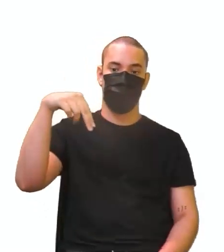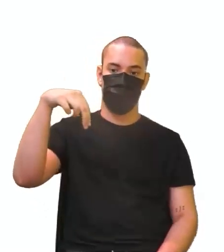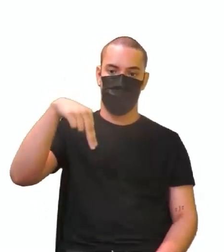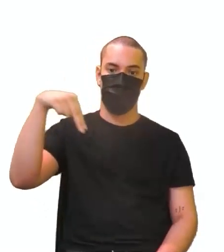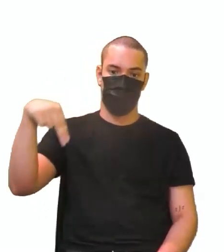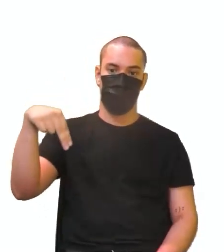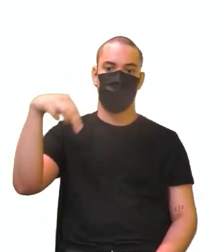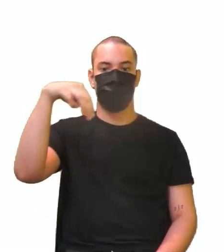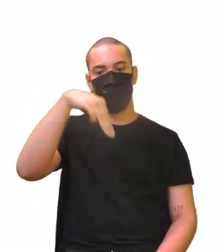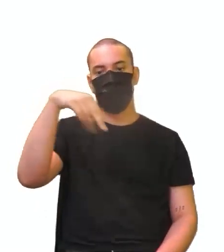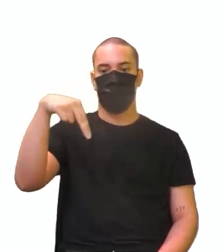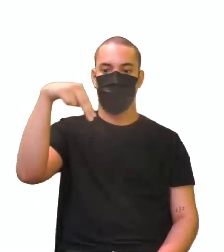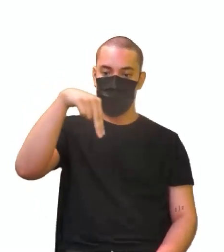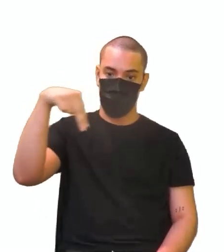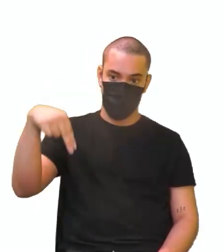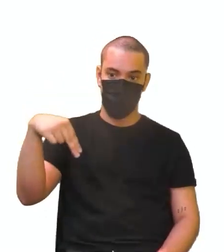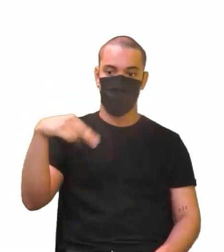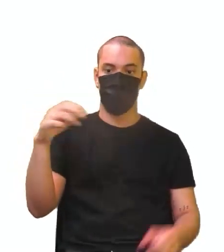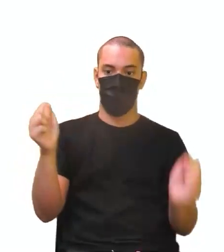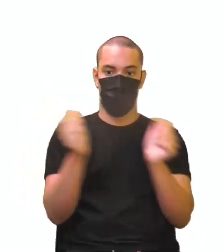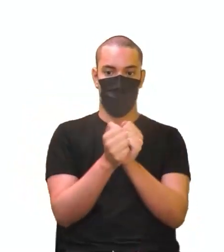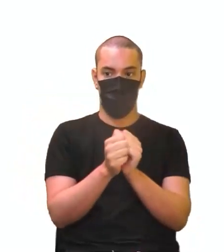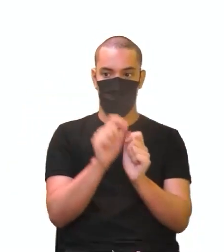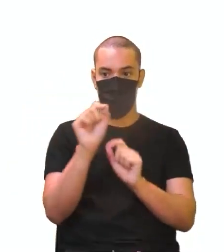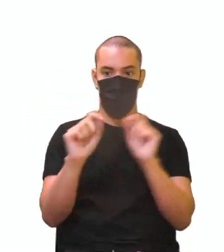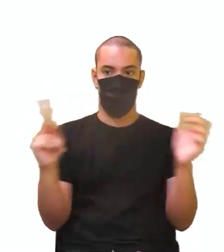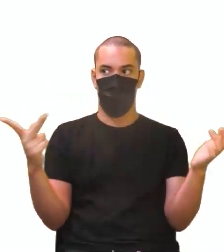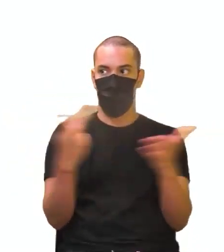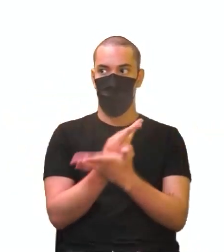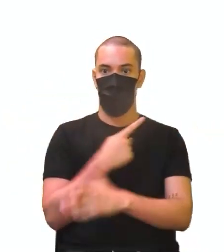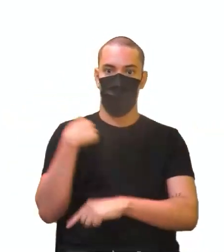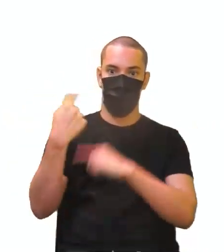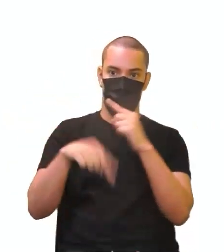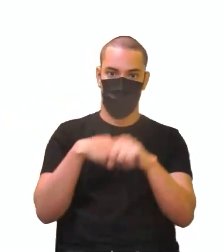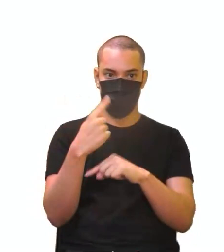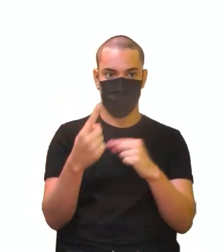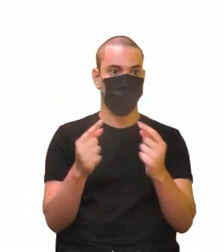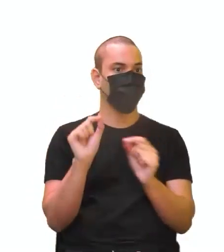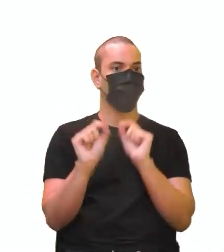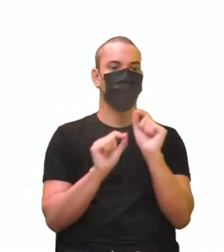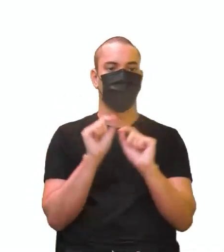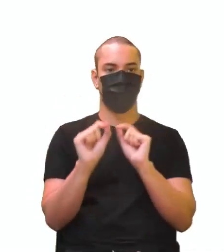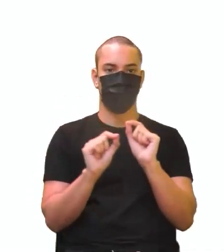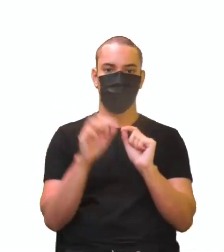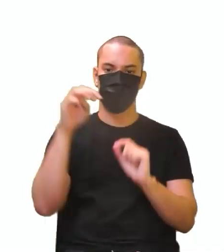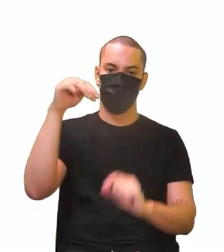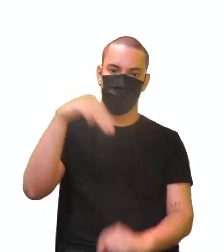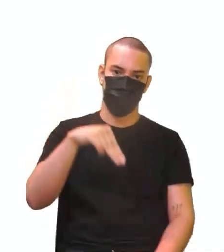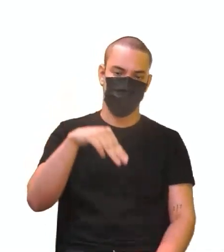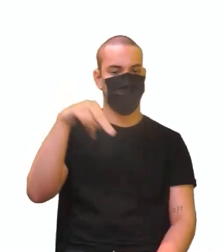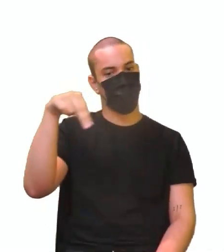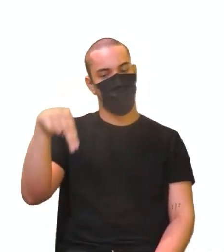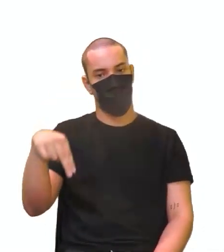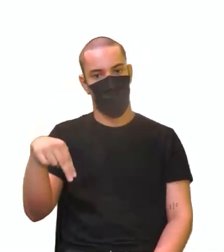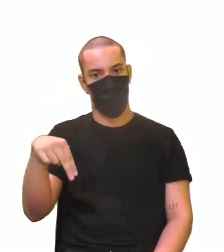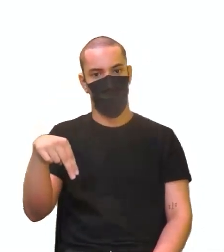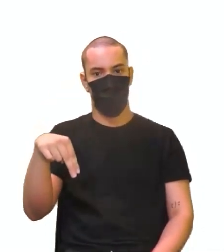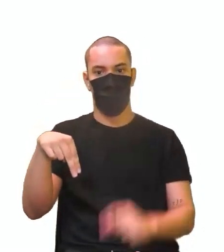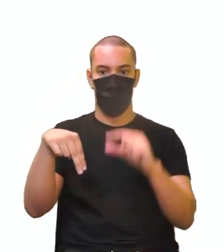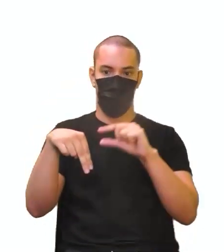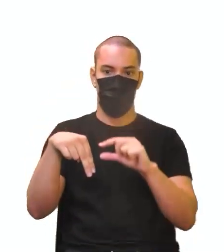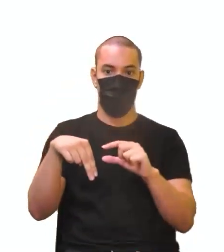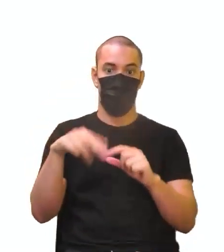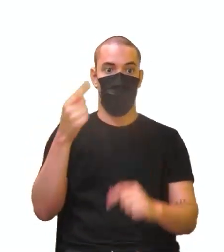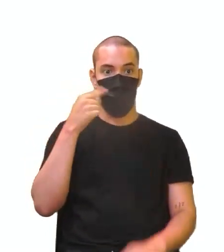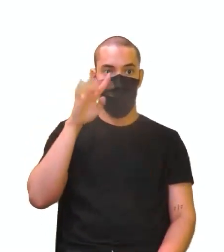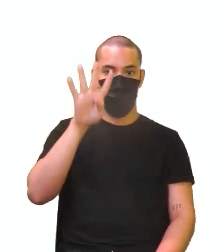indivíduo homozigoto recessivo, os descendentes foram M e N. Olha lá